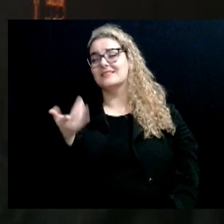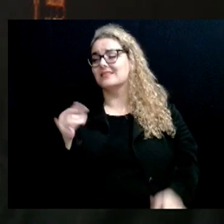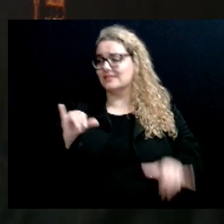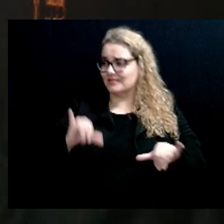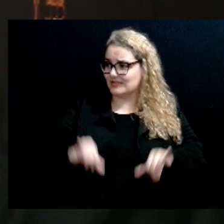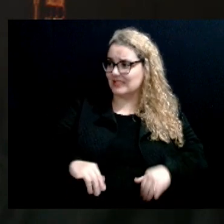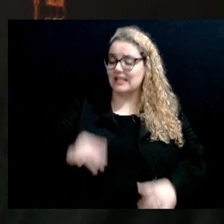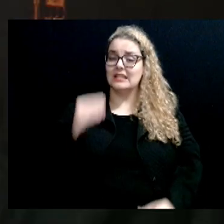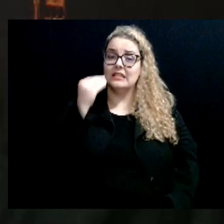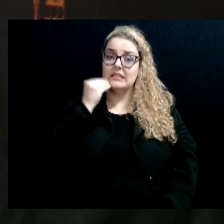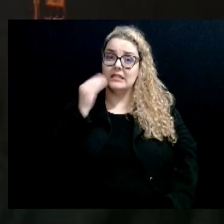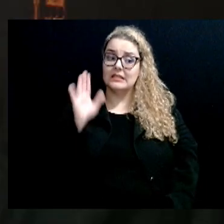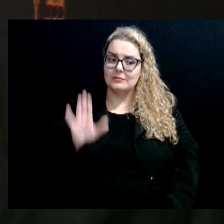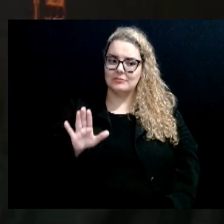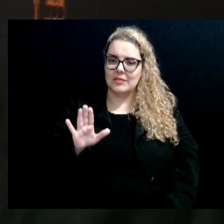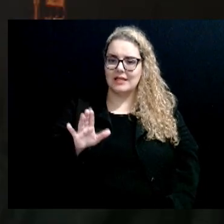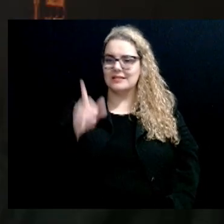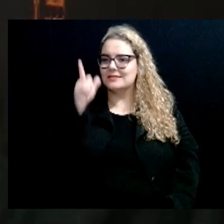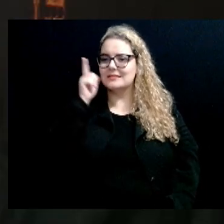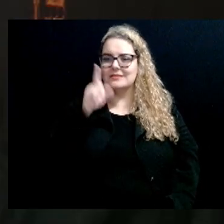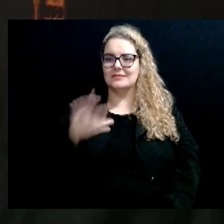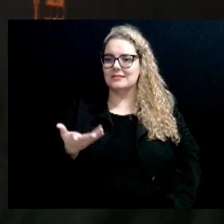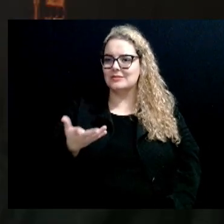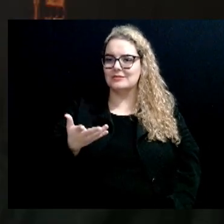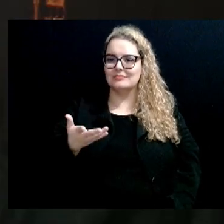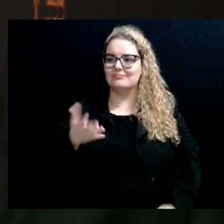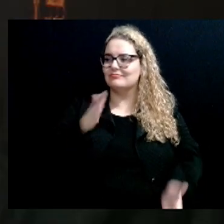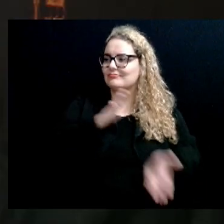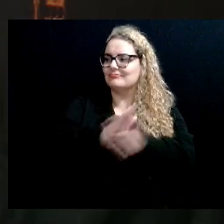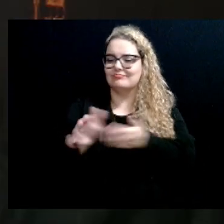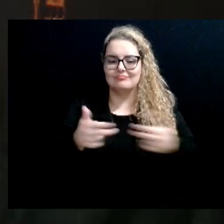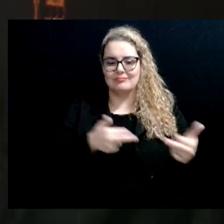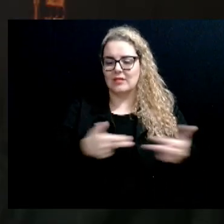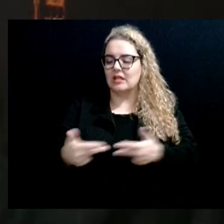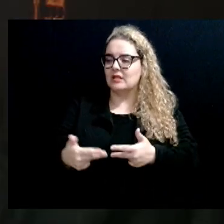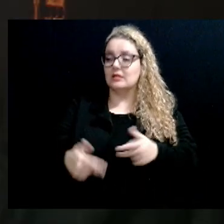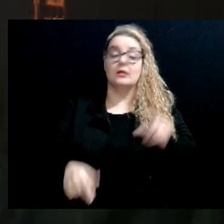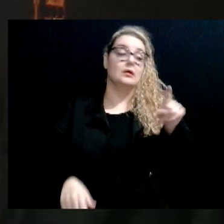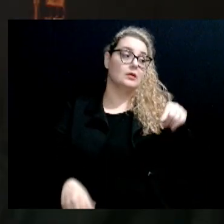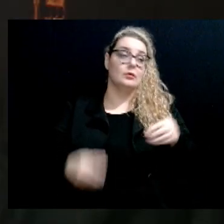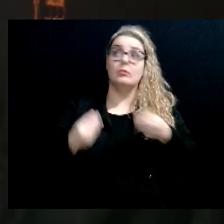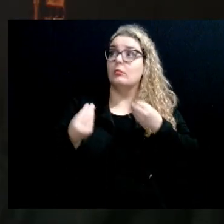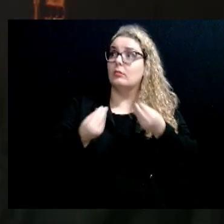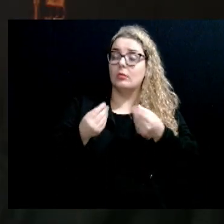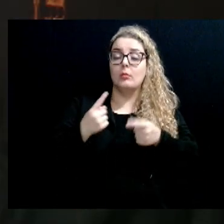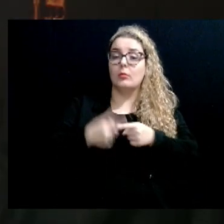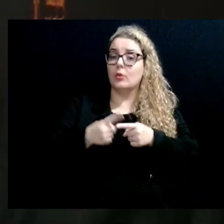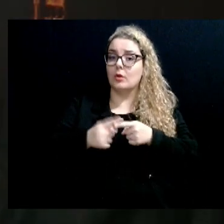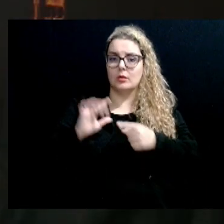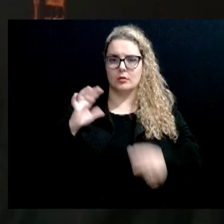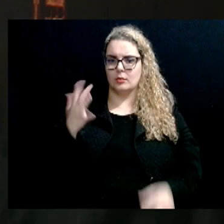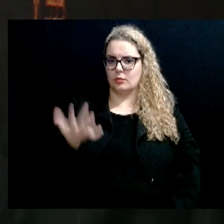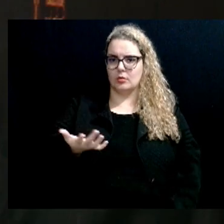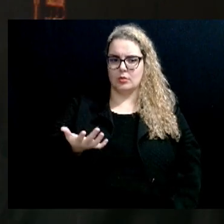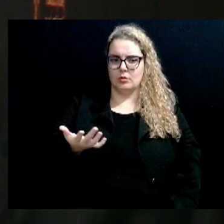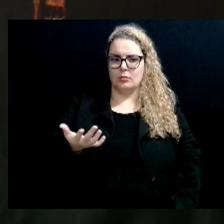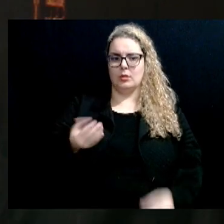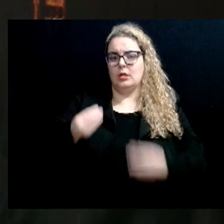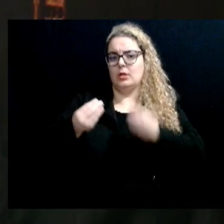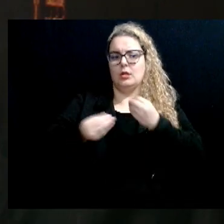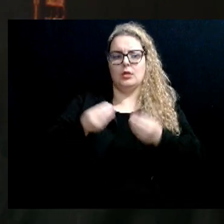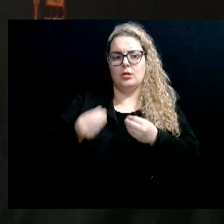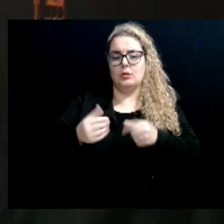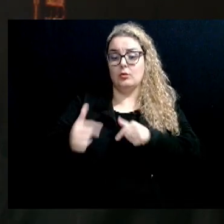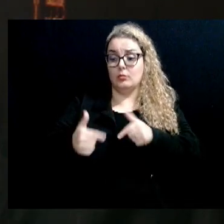mesmo assim ela não consegue sair daquele padrão. O que é isso? Por que isso acontece? E como que a gente deve trabalhar